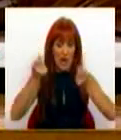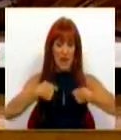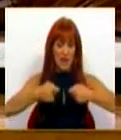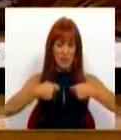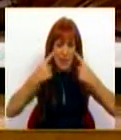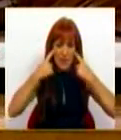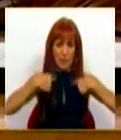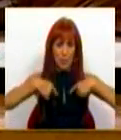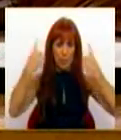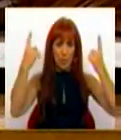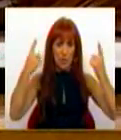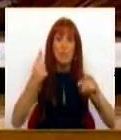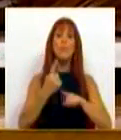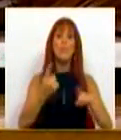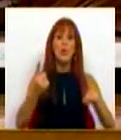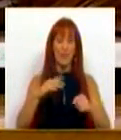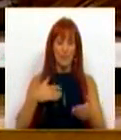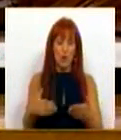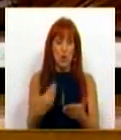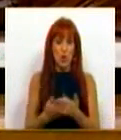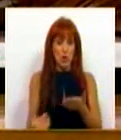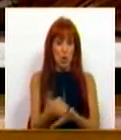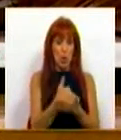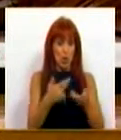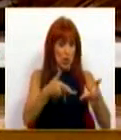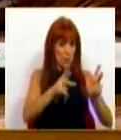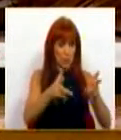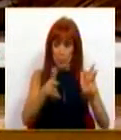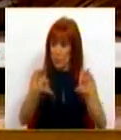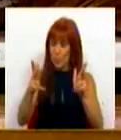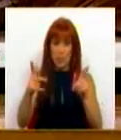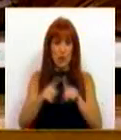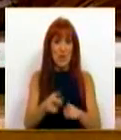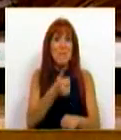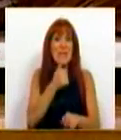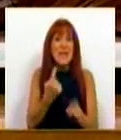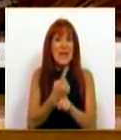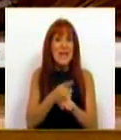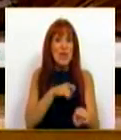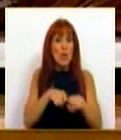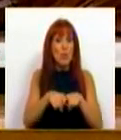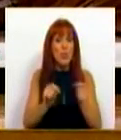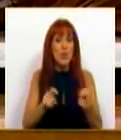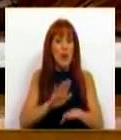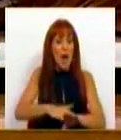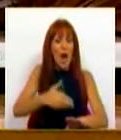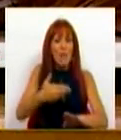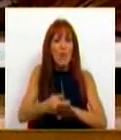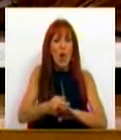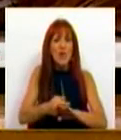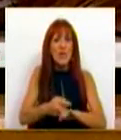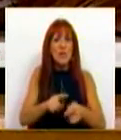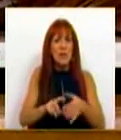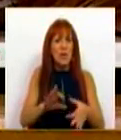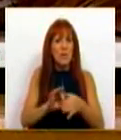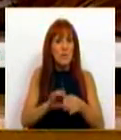pública. Porque colocamos os recursos disponíveis em medidas de política que reforçam a coesão